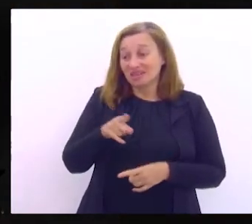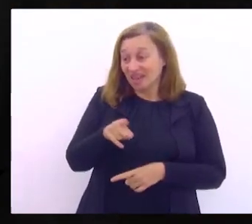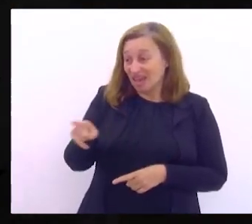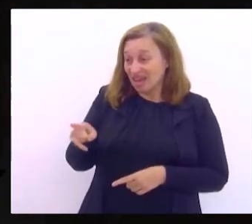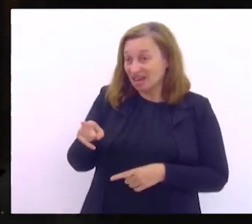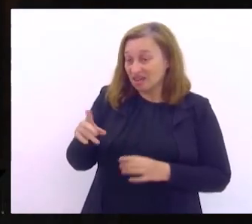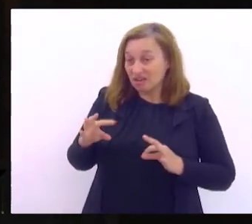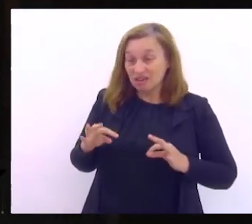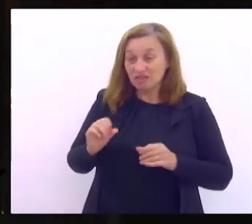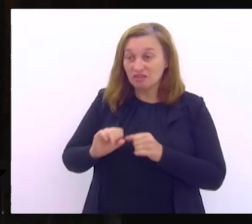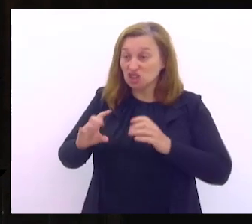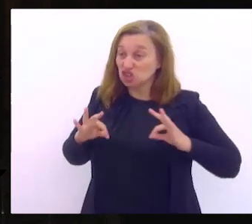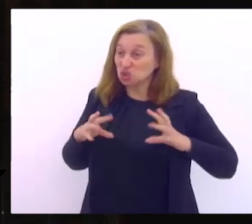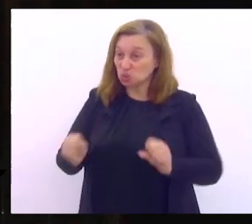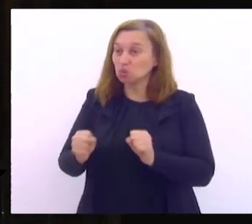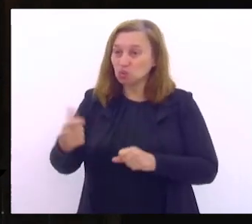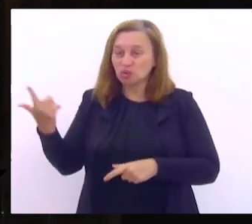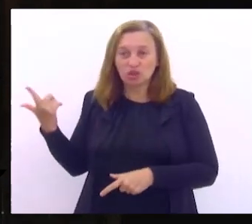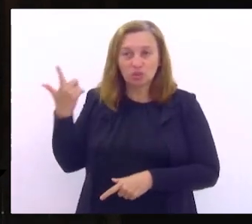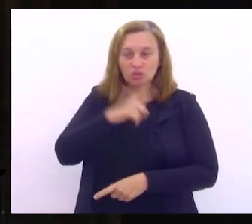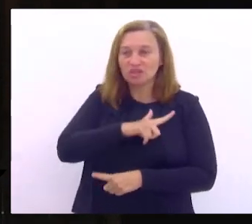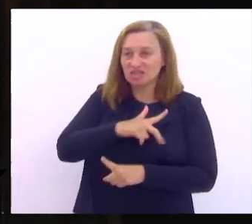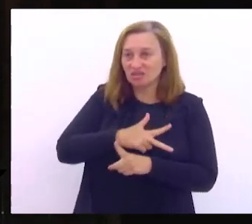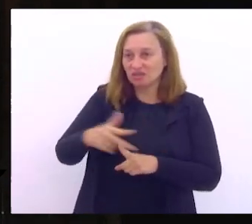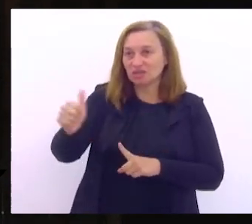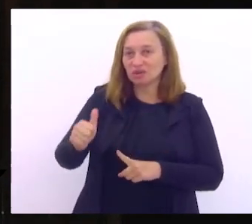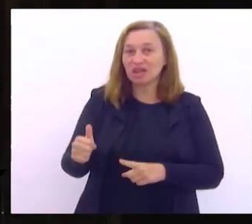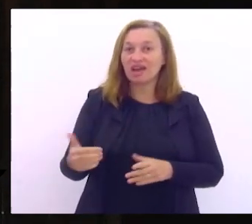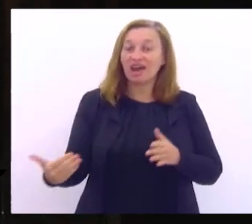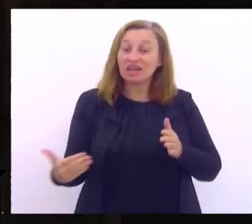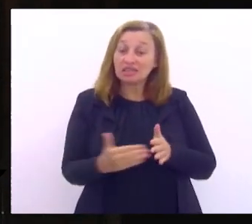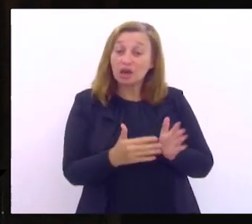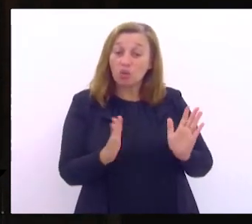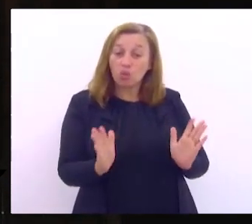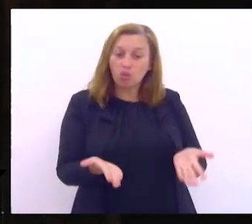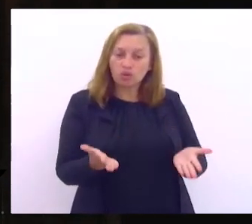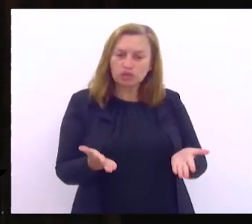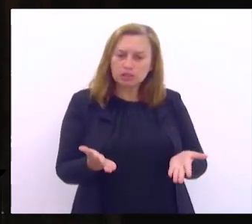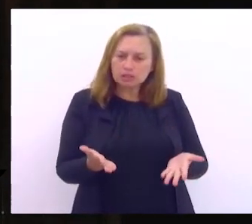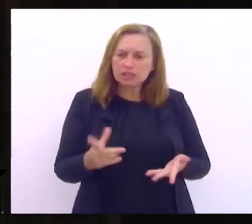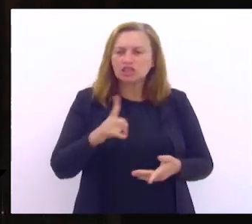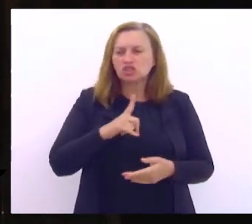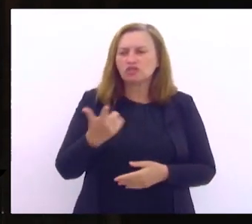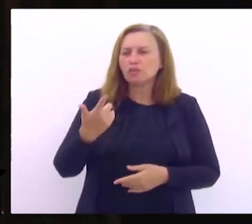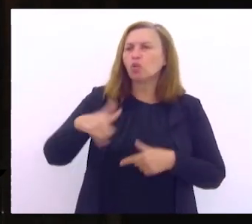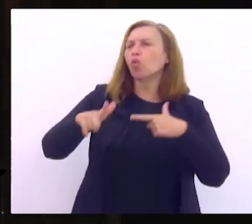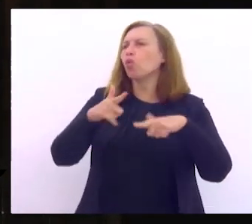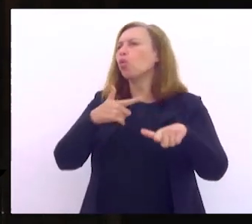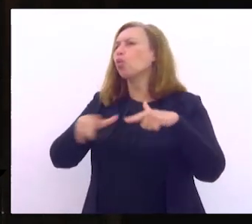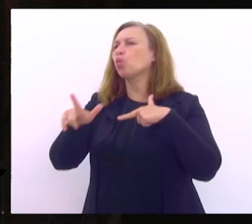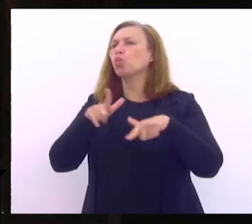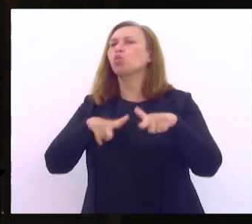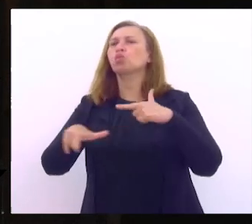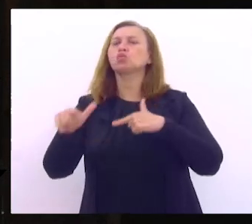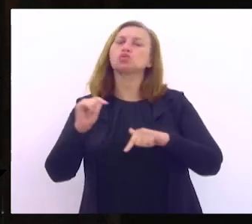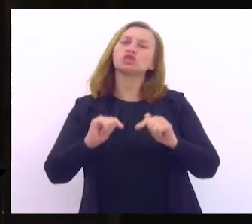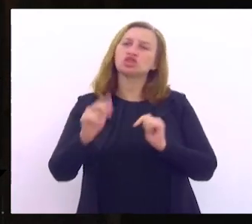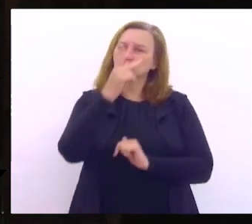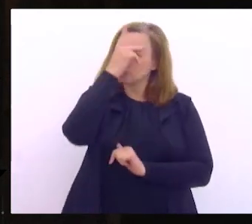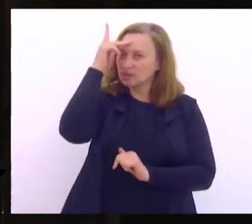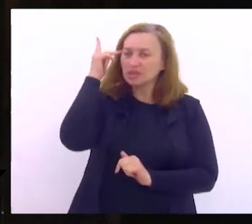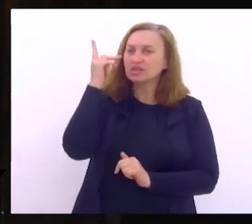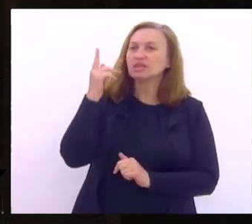campeão sul-americano naquela pista. De lá para cá, nós tivemos outras gerações. Tivemos